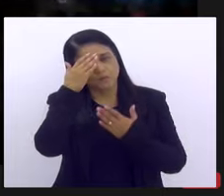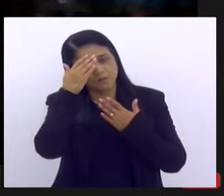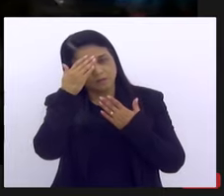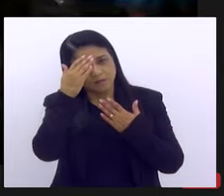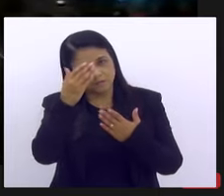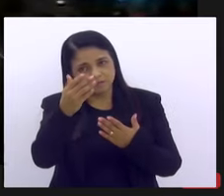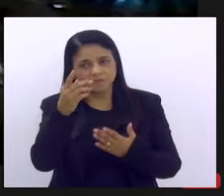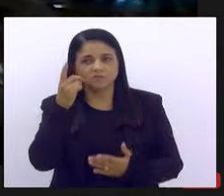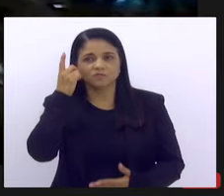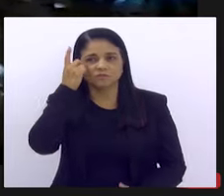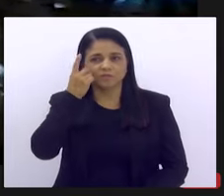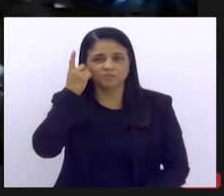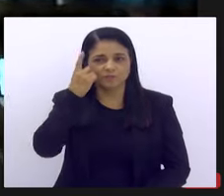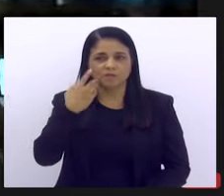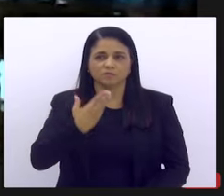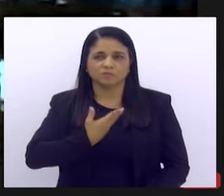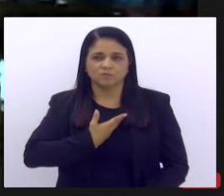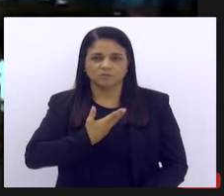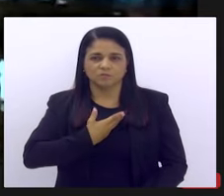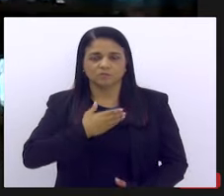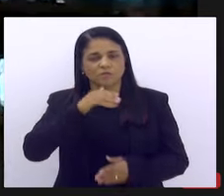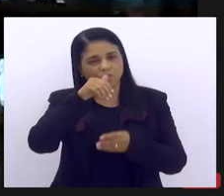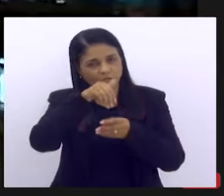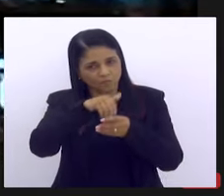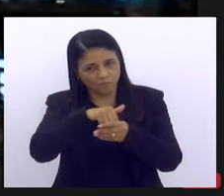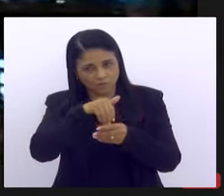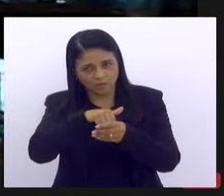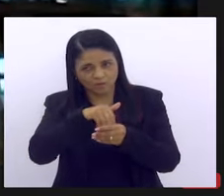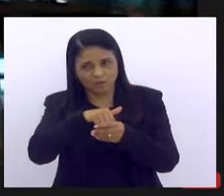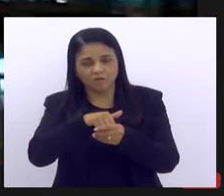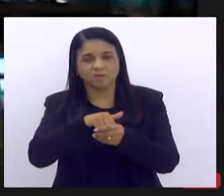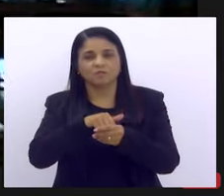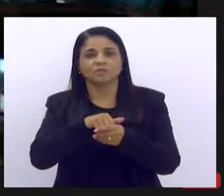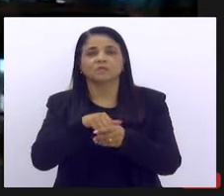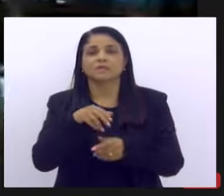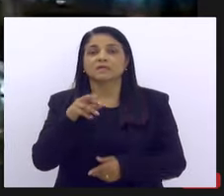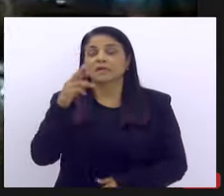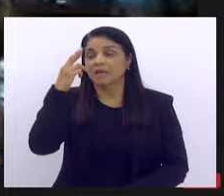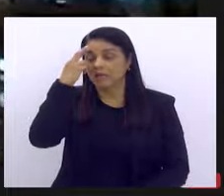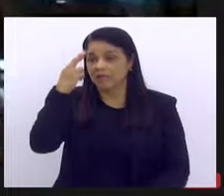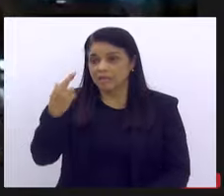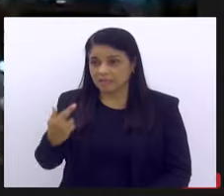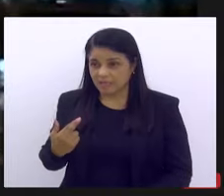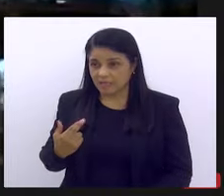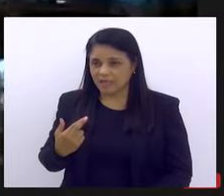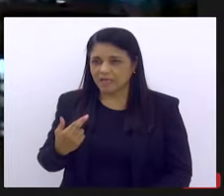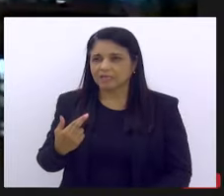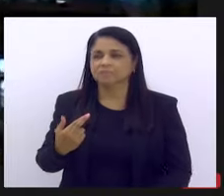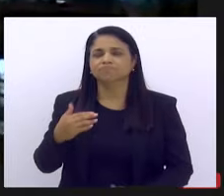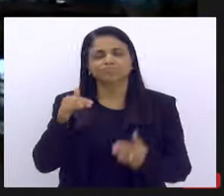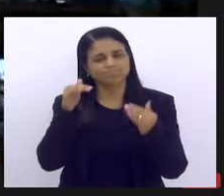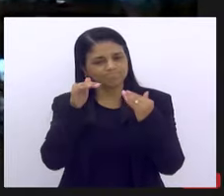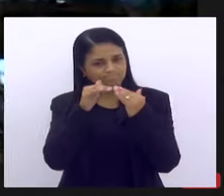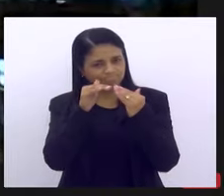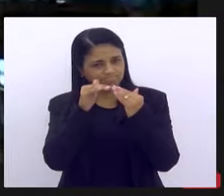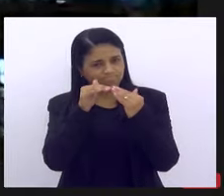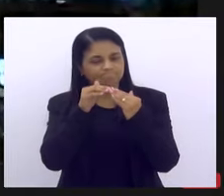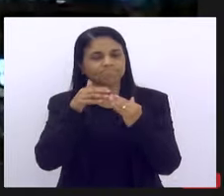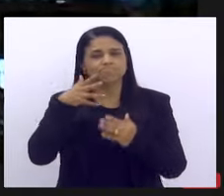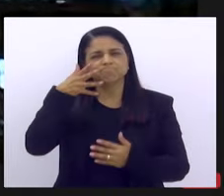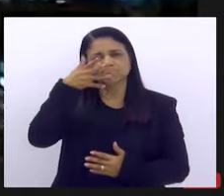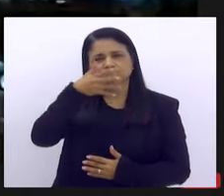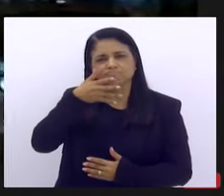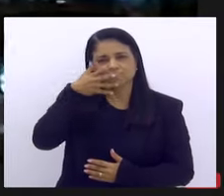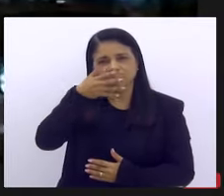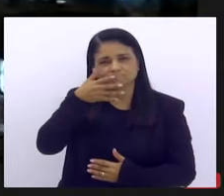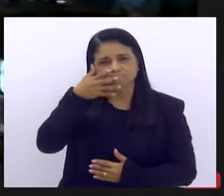aos deputados, aí, os colegas que votaram favorável. E, Renata, você está super... Estou super de acordo com a sua fala e é